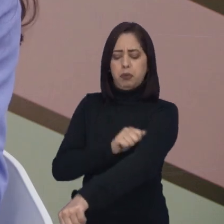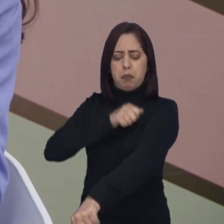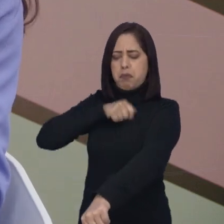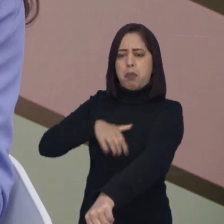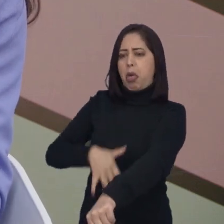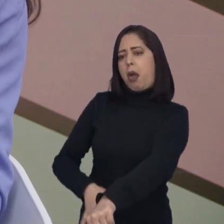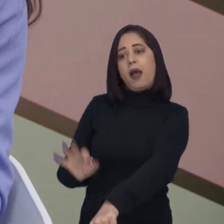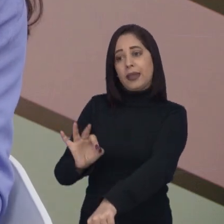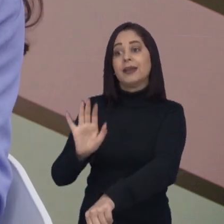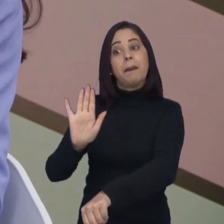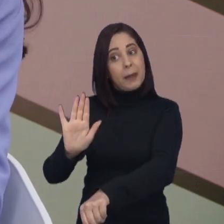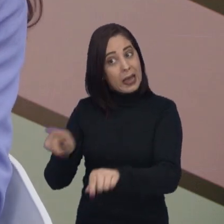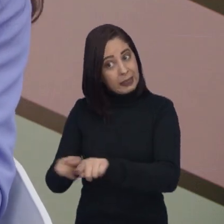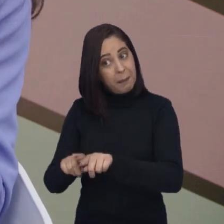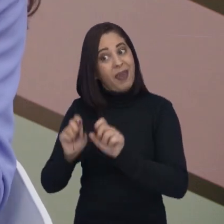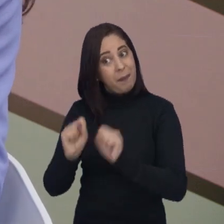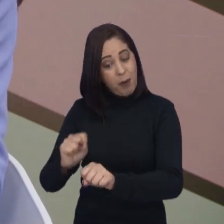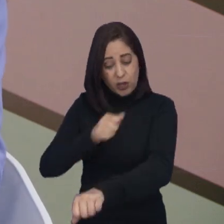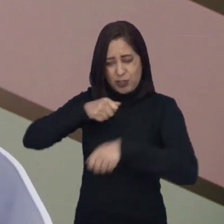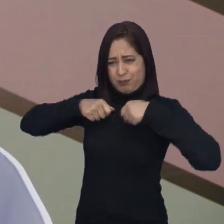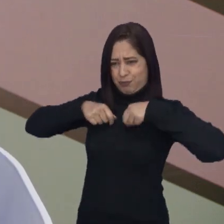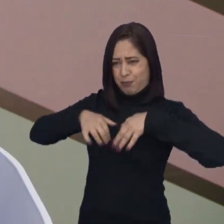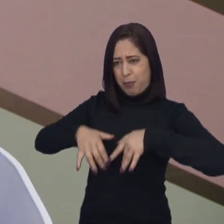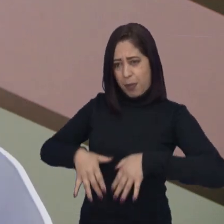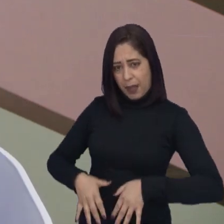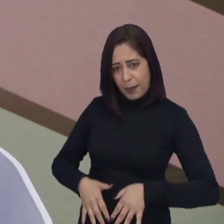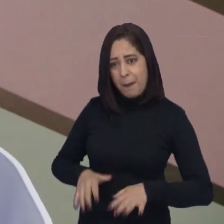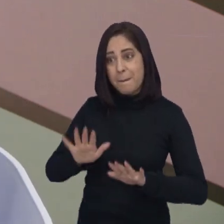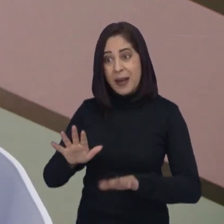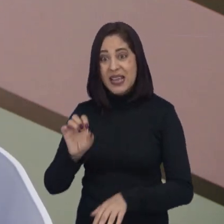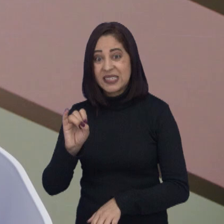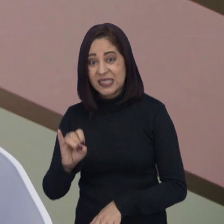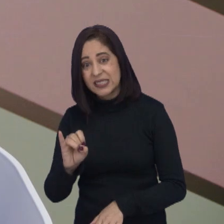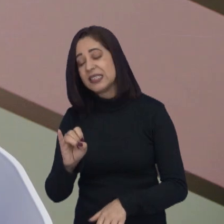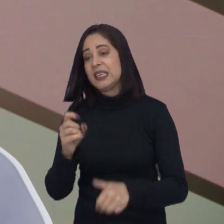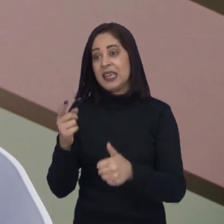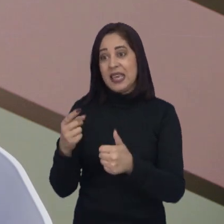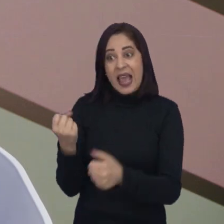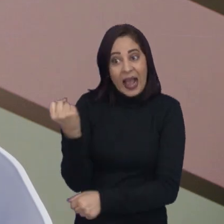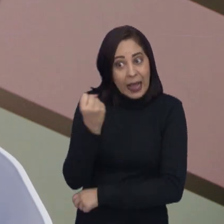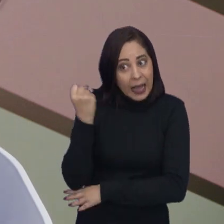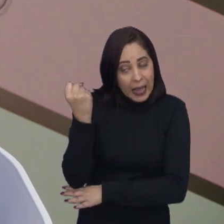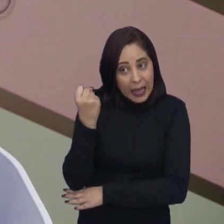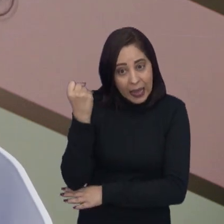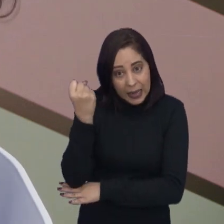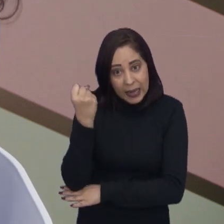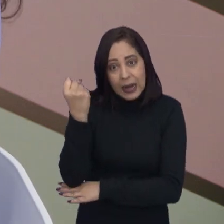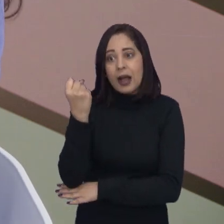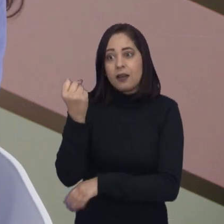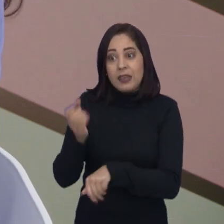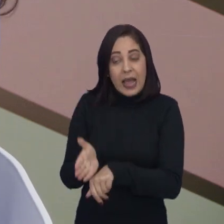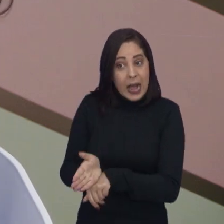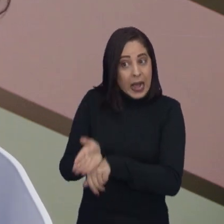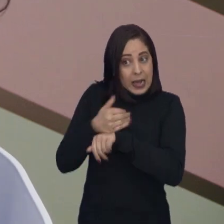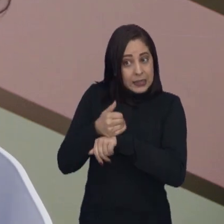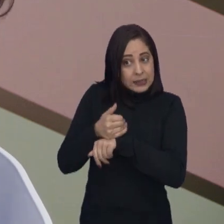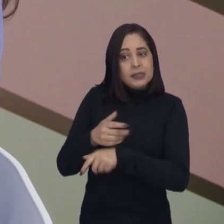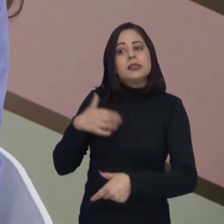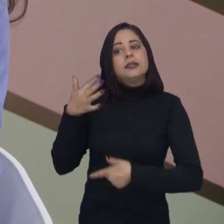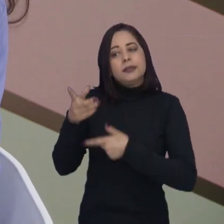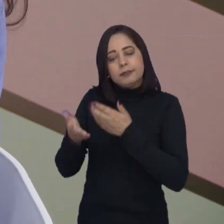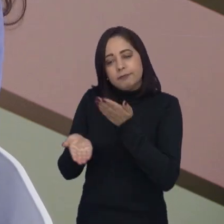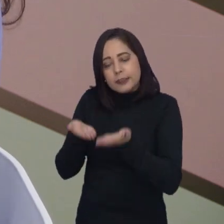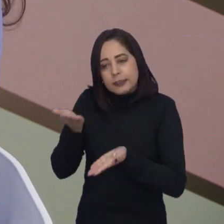local e, inclusive, mesmo se for o vitiligo mais grave, se tratado quanto antes, de